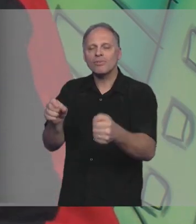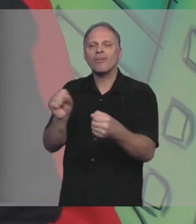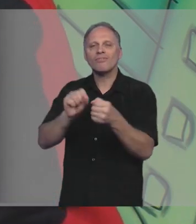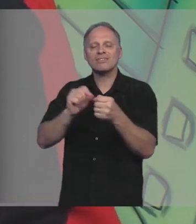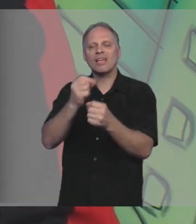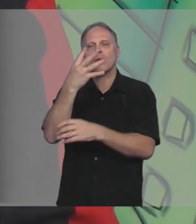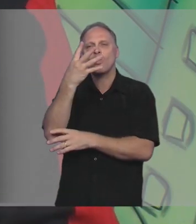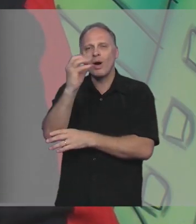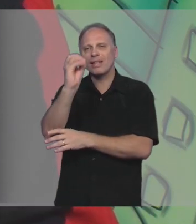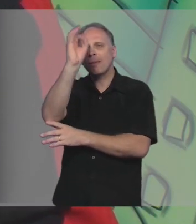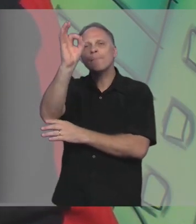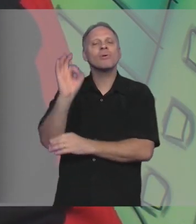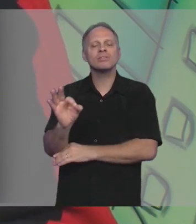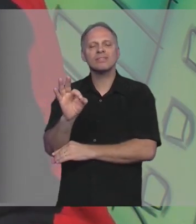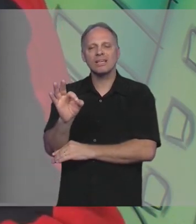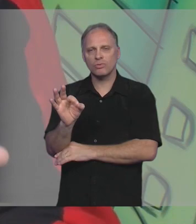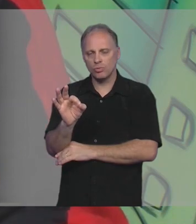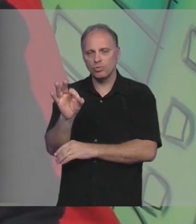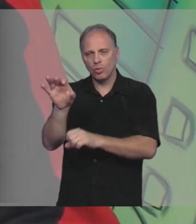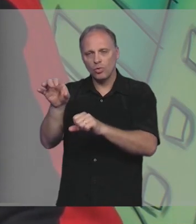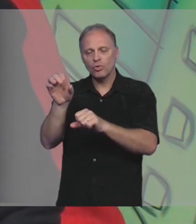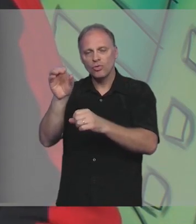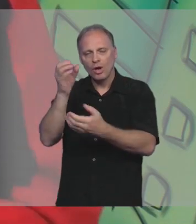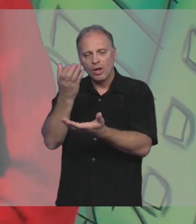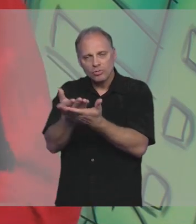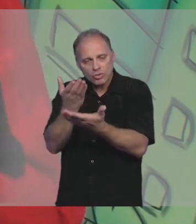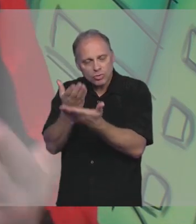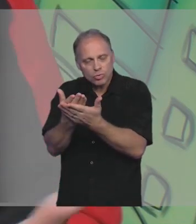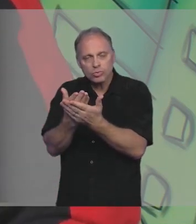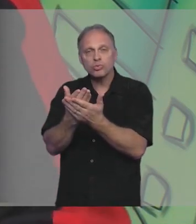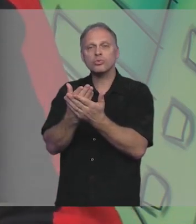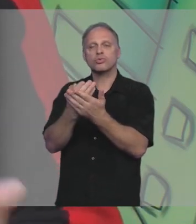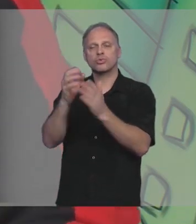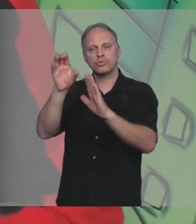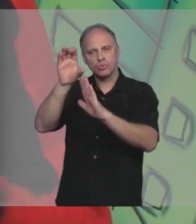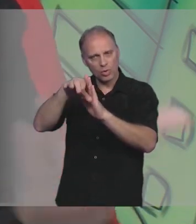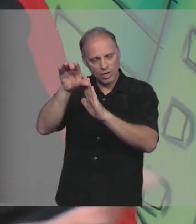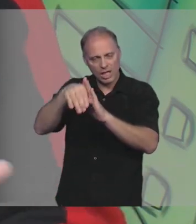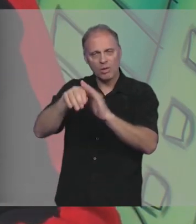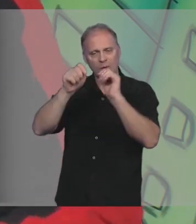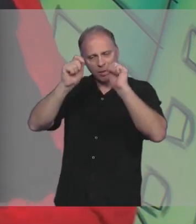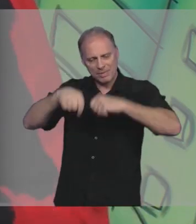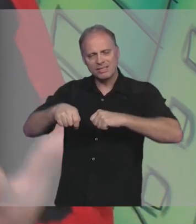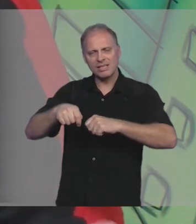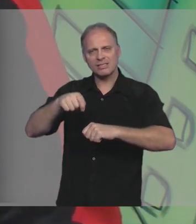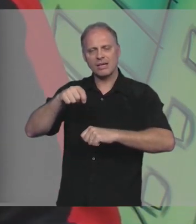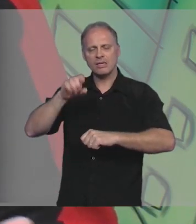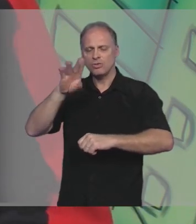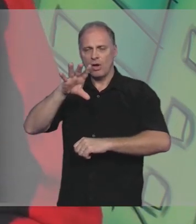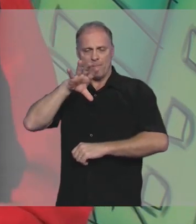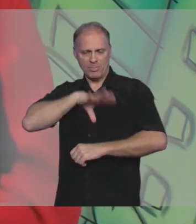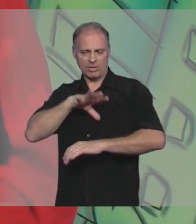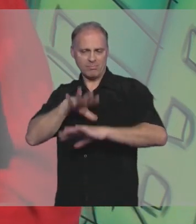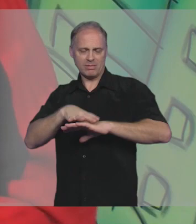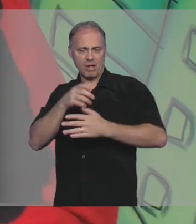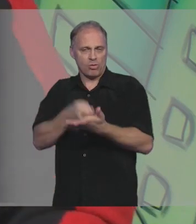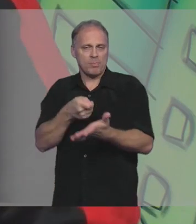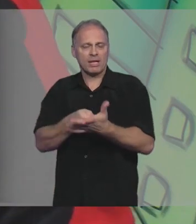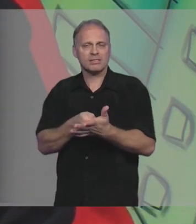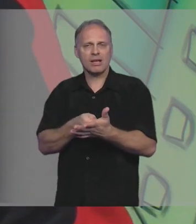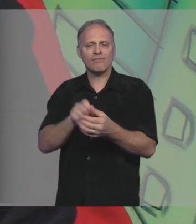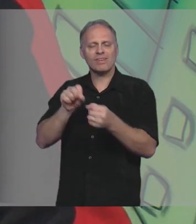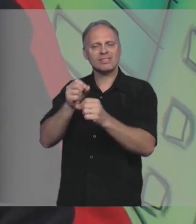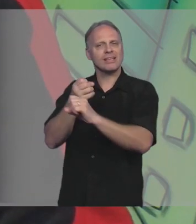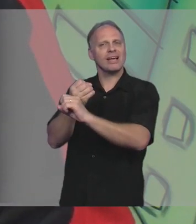até 40% do seu currículo por competências, só português e matemática como obrigatórios, por